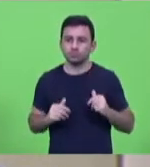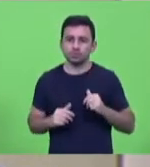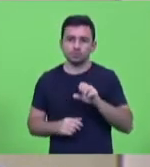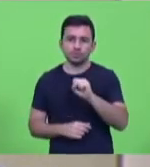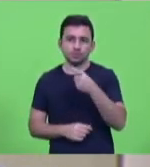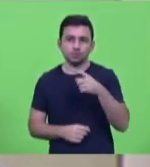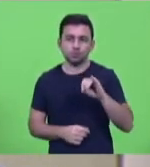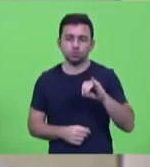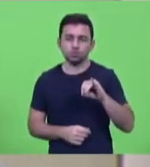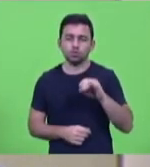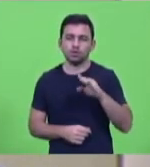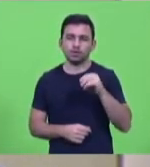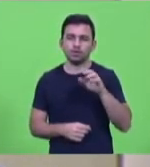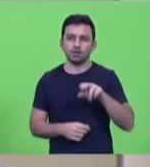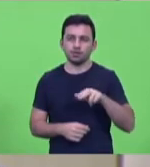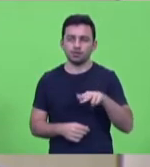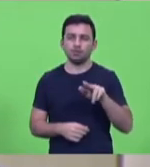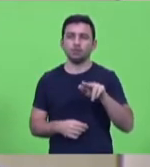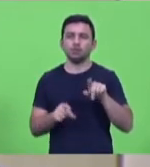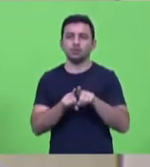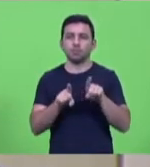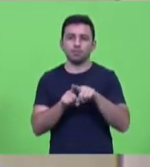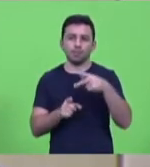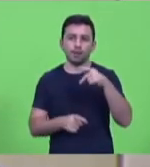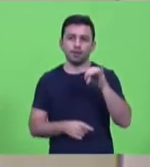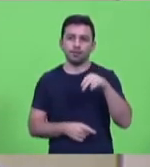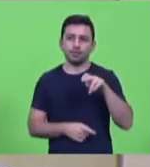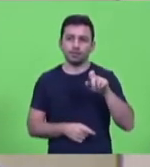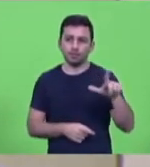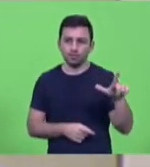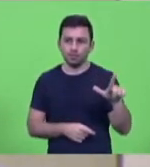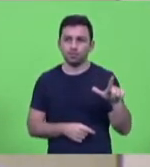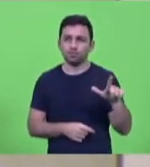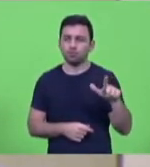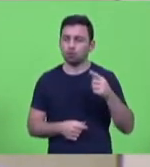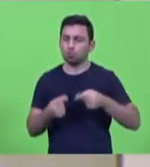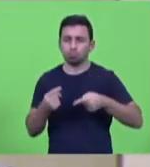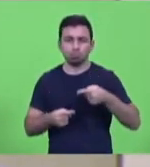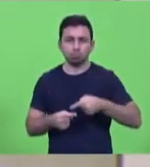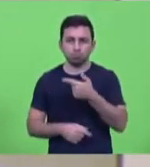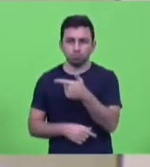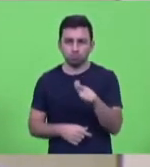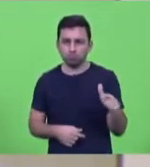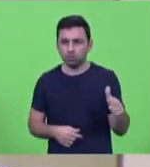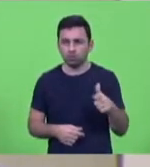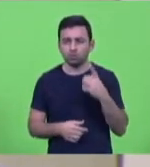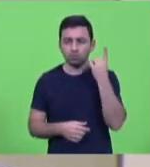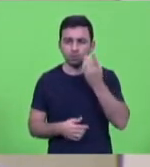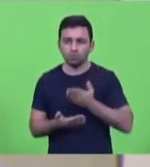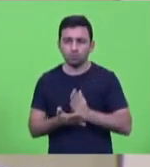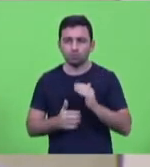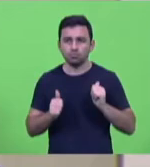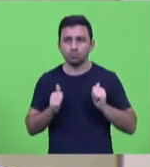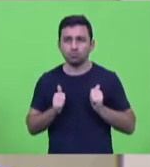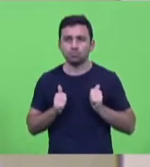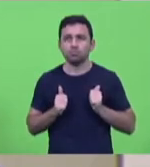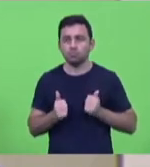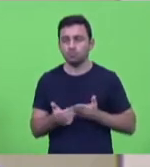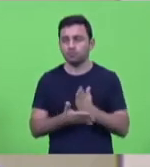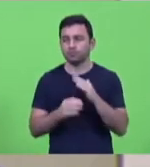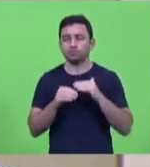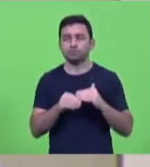Painel. Em discussão. Não havendo quem queira discutir, em votação. Deputados que aprovam, permaneçam como se encontram. Aprovado